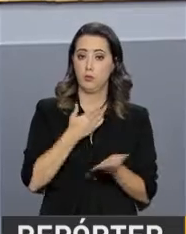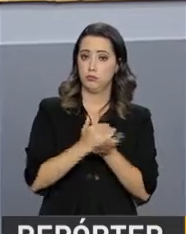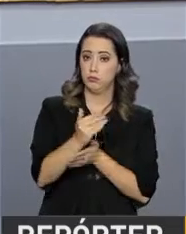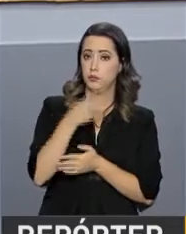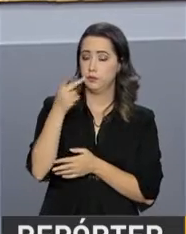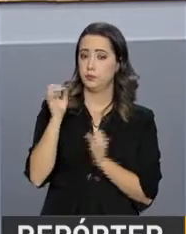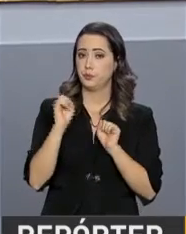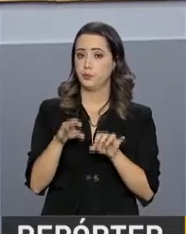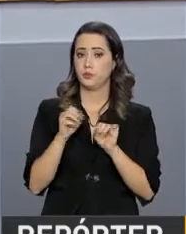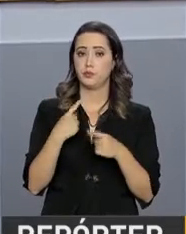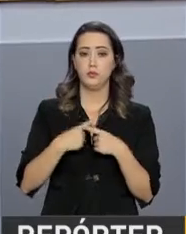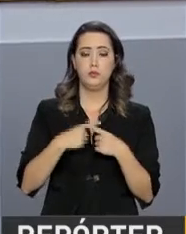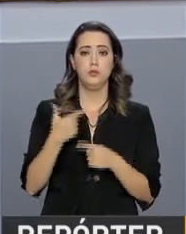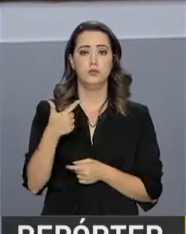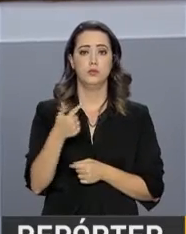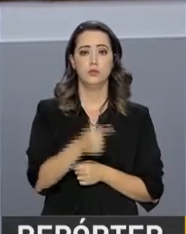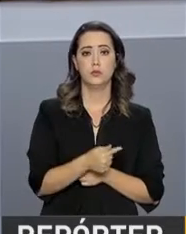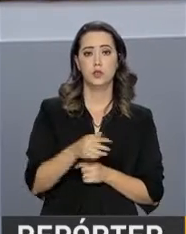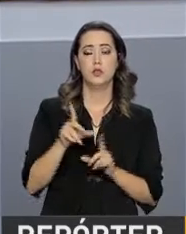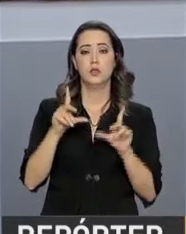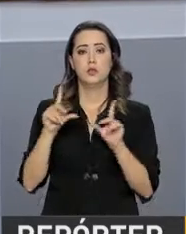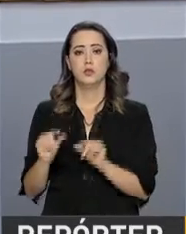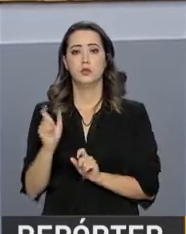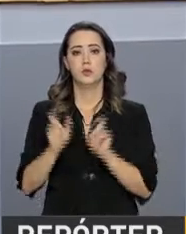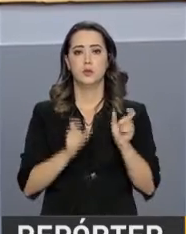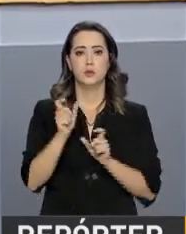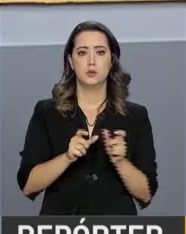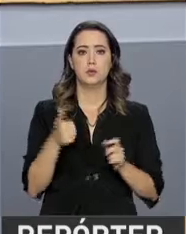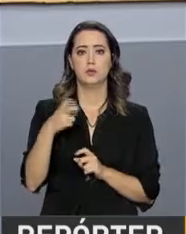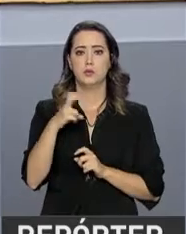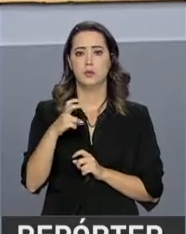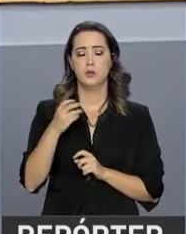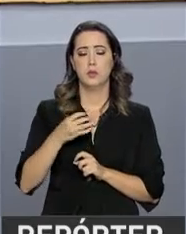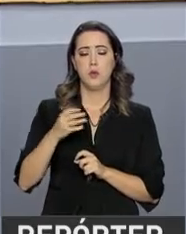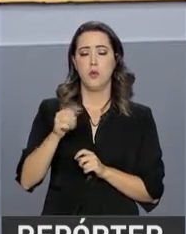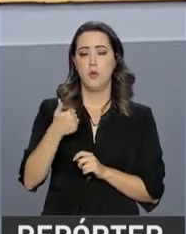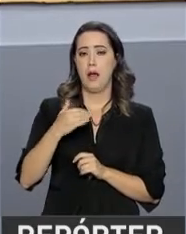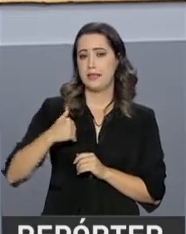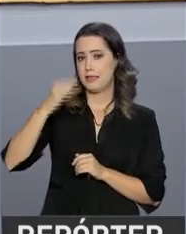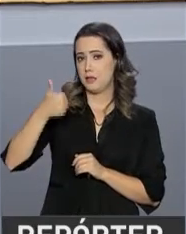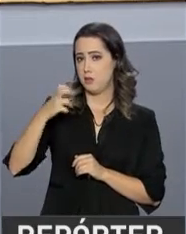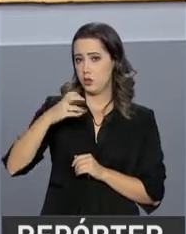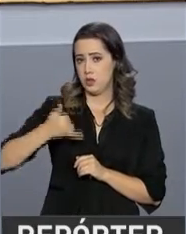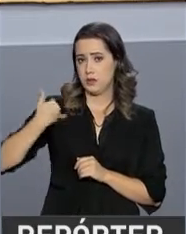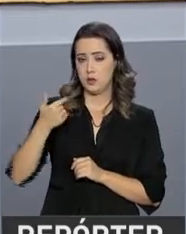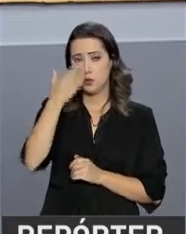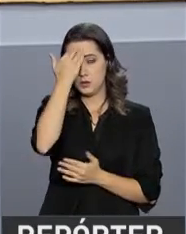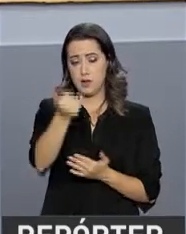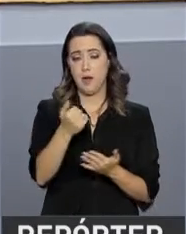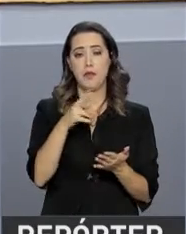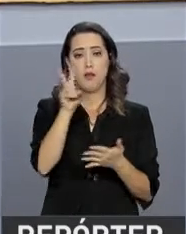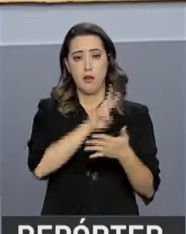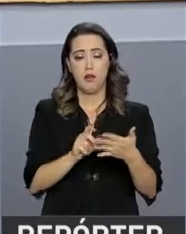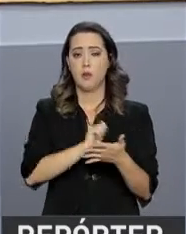falando de educação aqui porque em 2017 caiu o número de pessoas com 15 anos ou mais que não sabem ler e escrever o